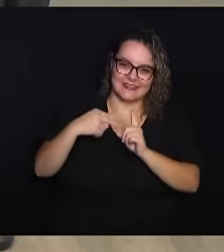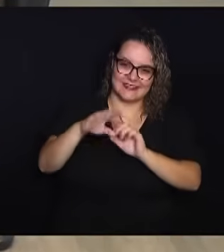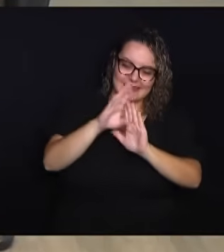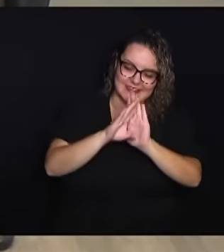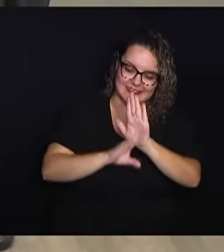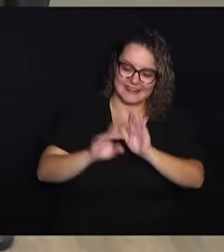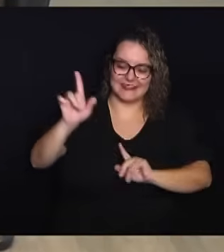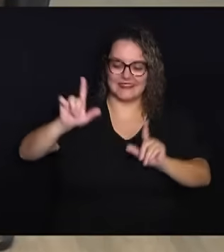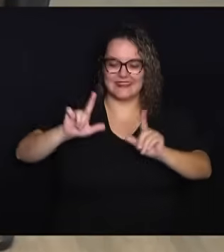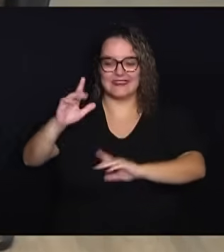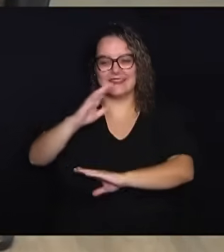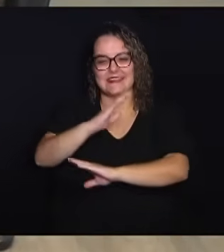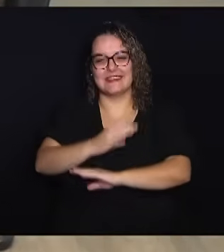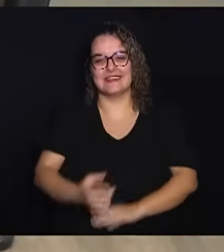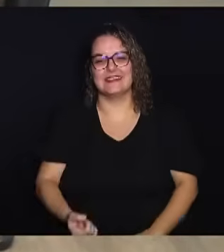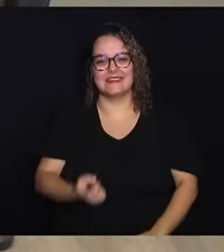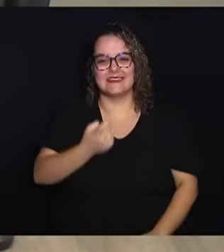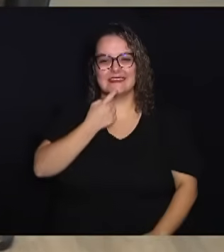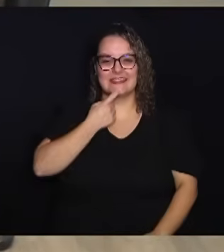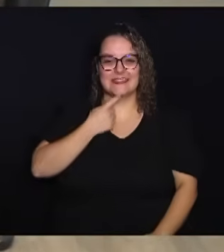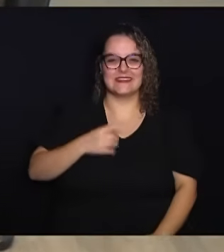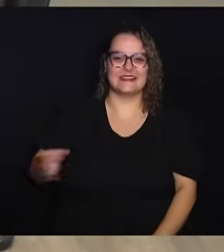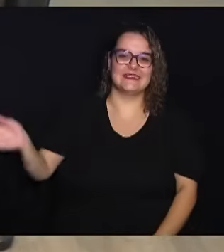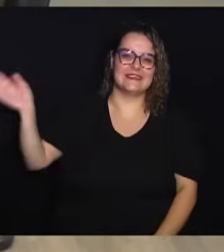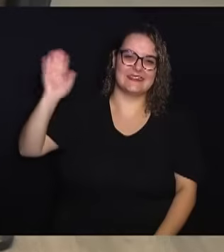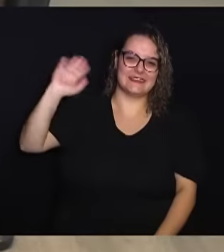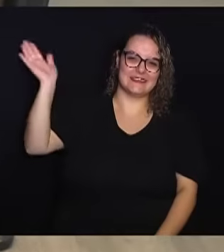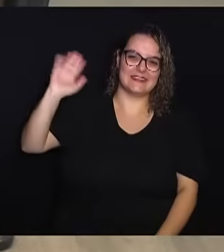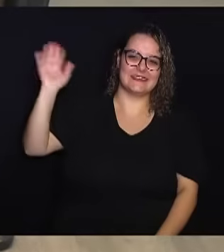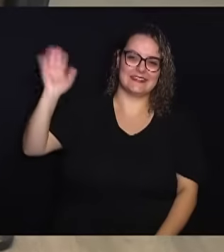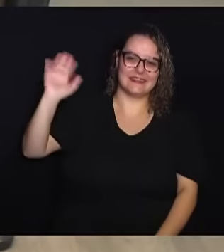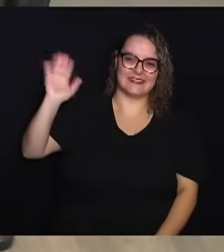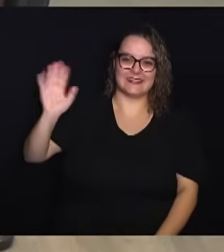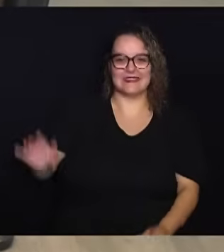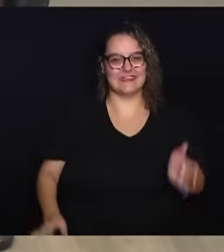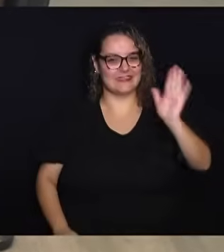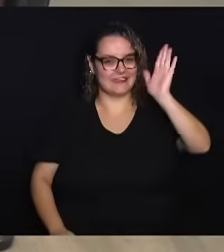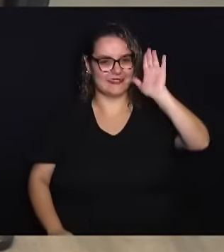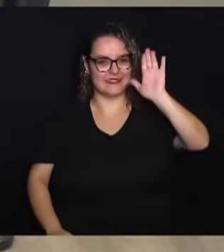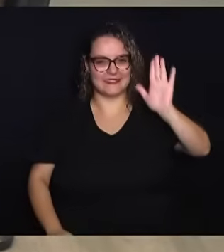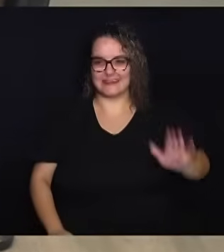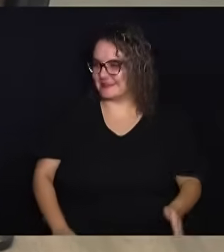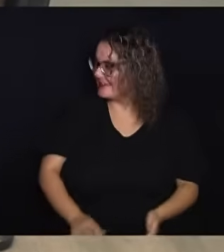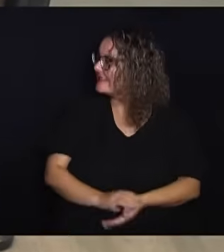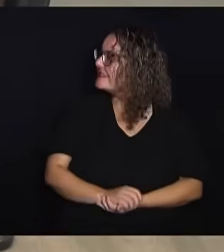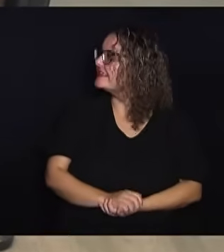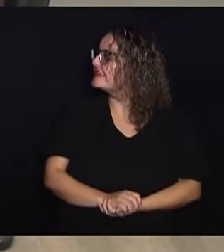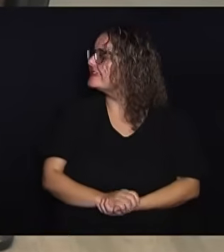programação da TV Câmara Campinas. Valeu, até breve. Valeu.